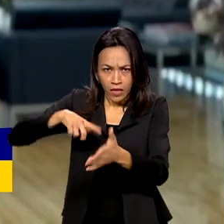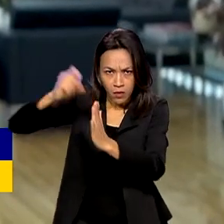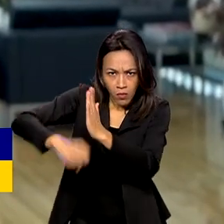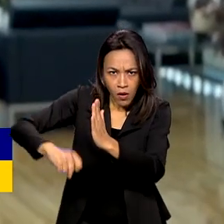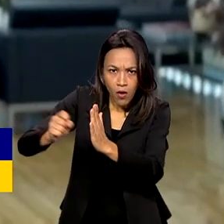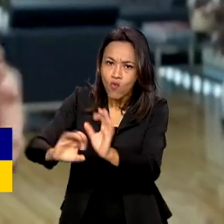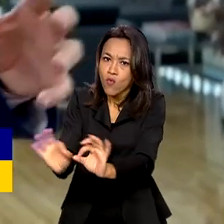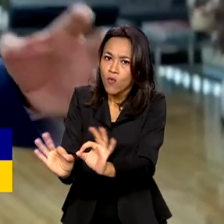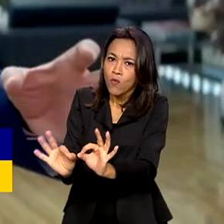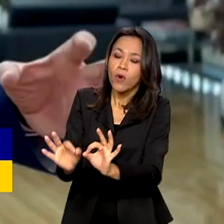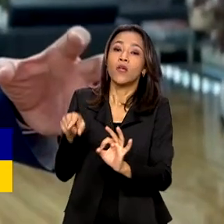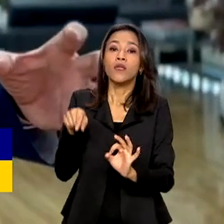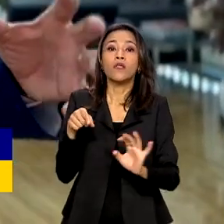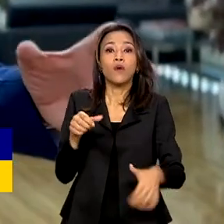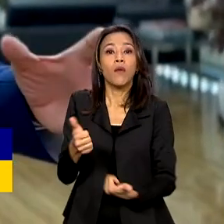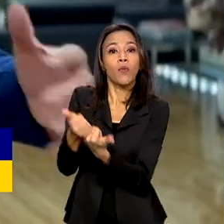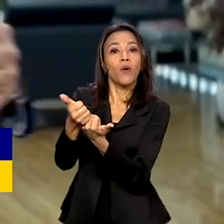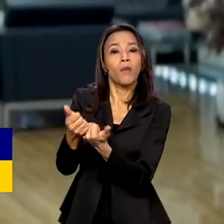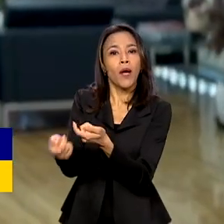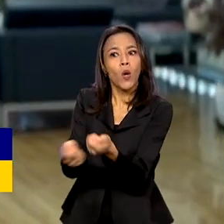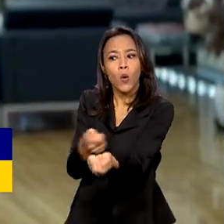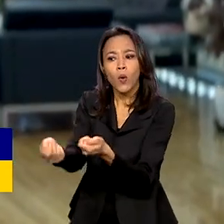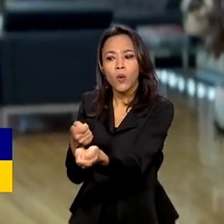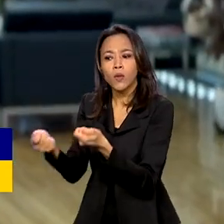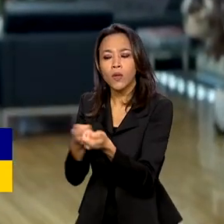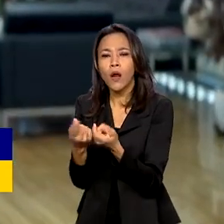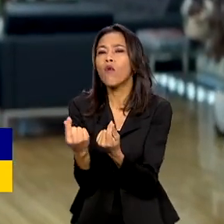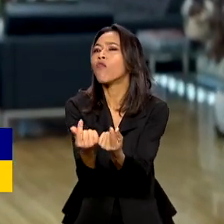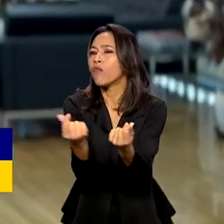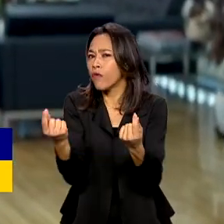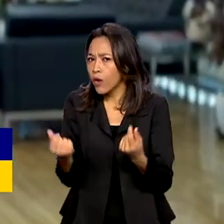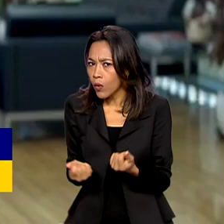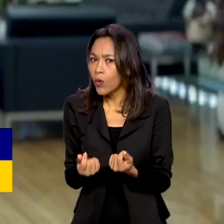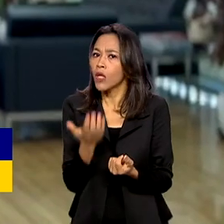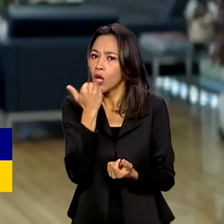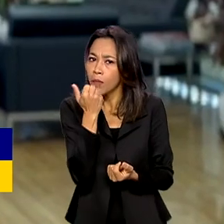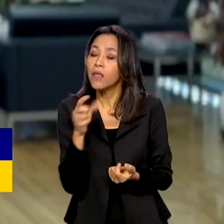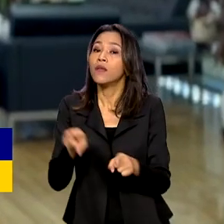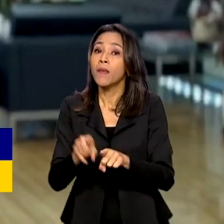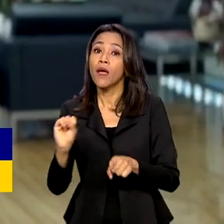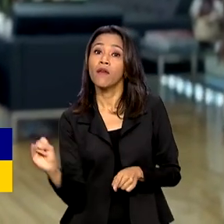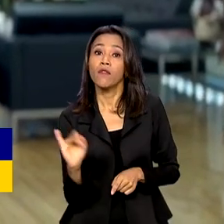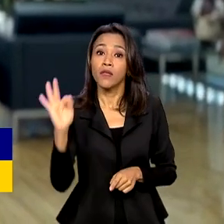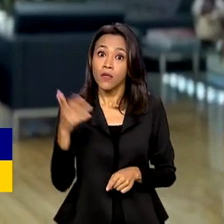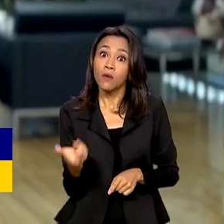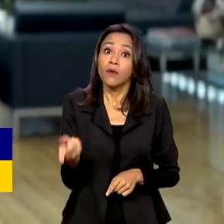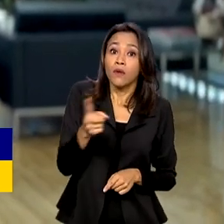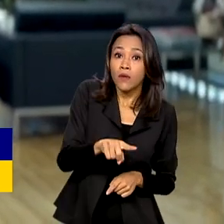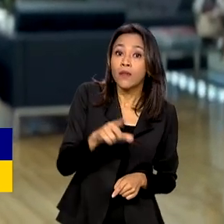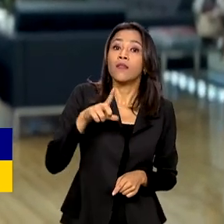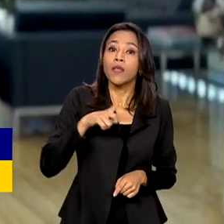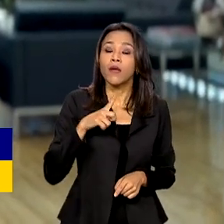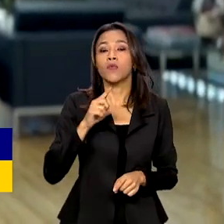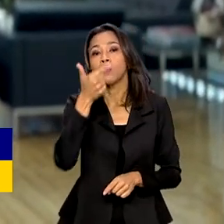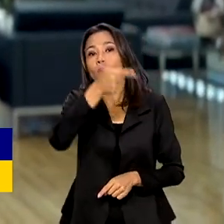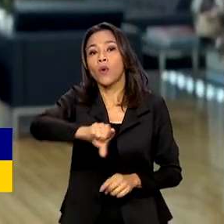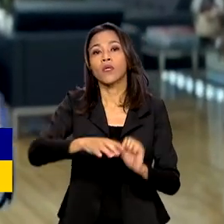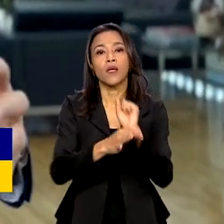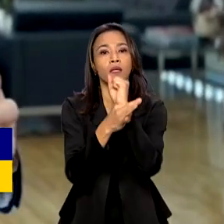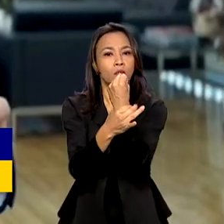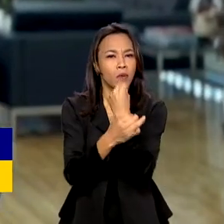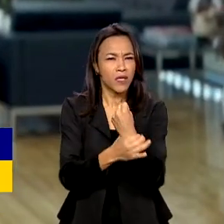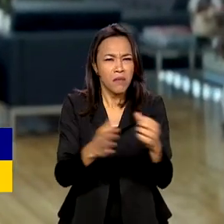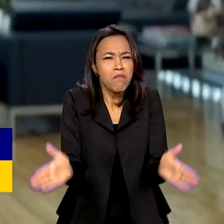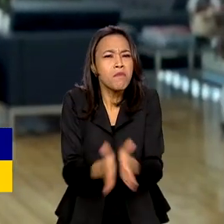isso também ajuda a controlar o preço do alimento e a inflação e ainda temos a garantia de